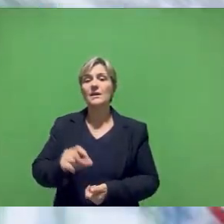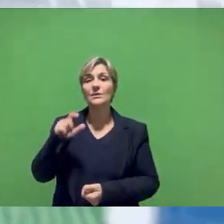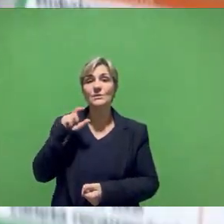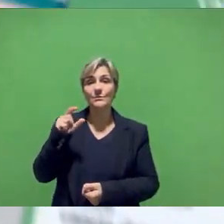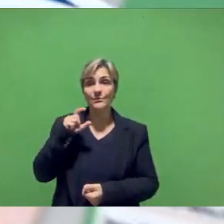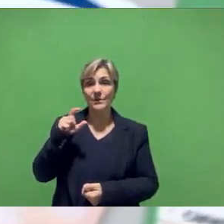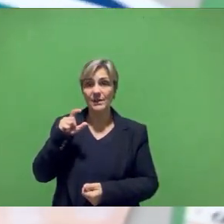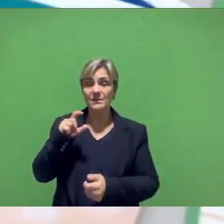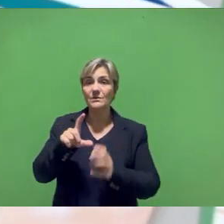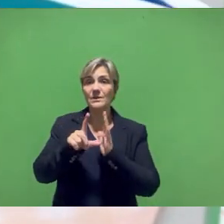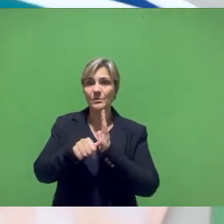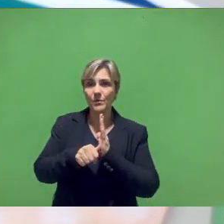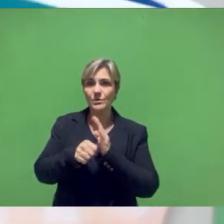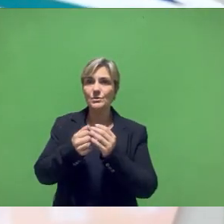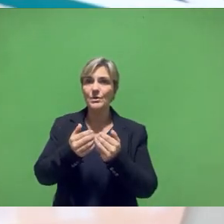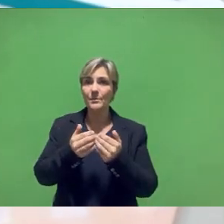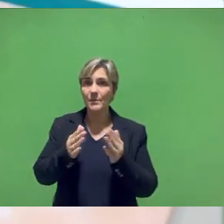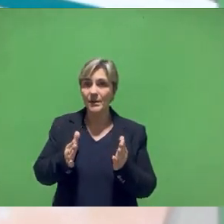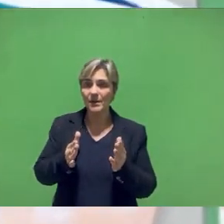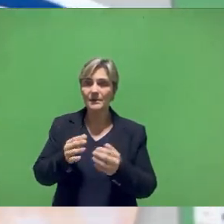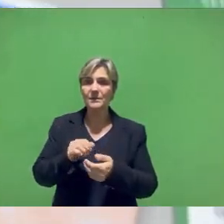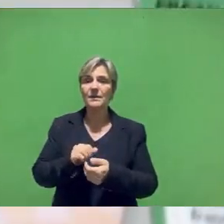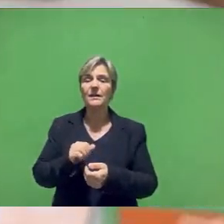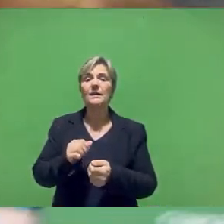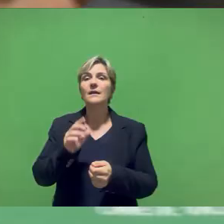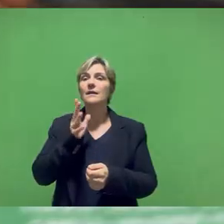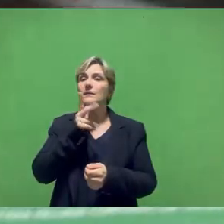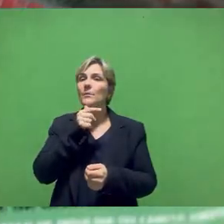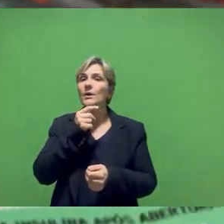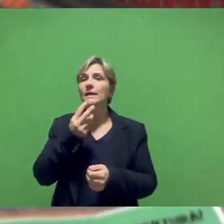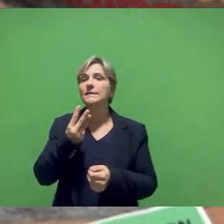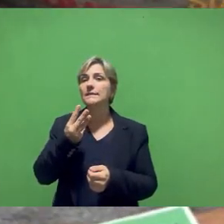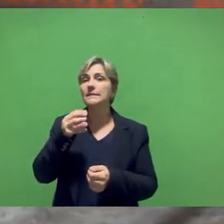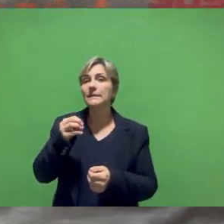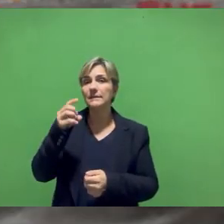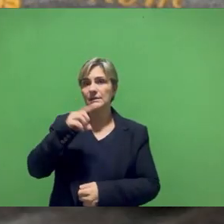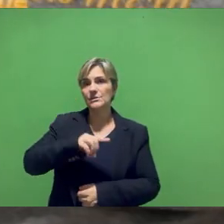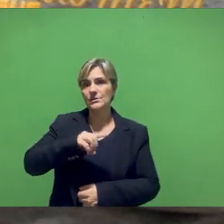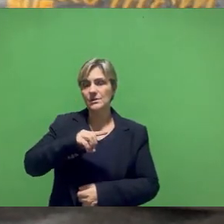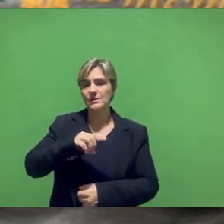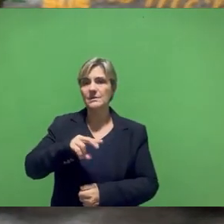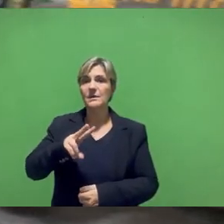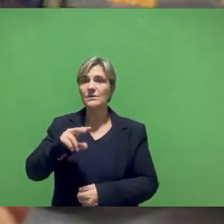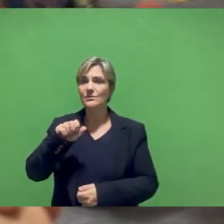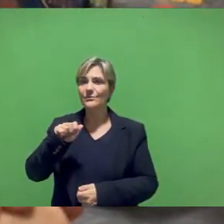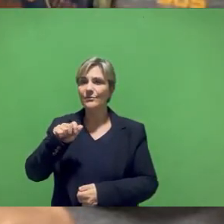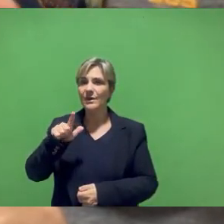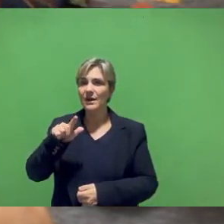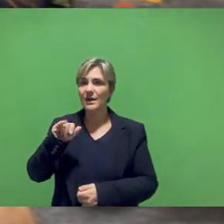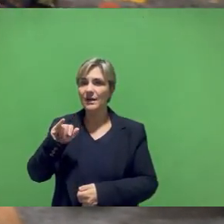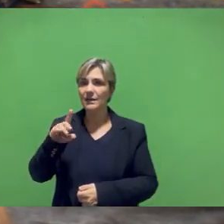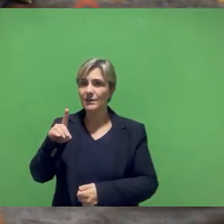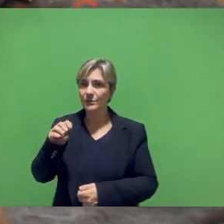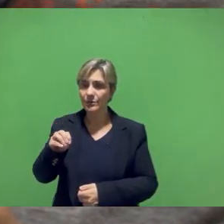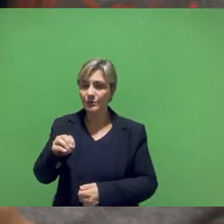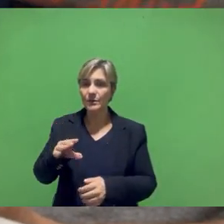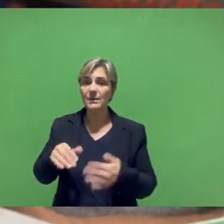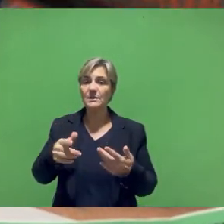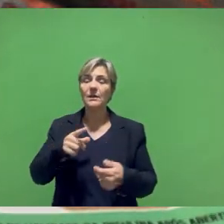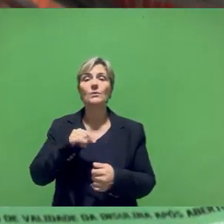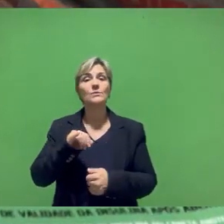frasco, depois de aberta, elas duram 30 dias, tá? Em torno de 30 dias. Então, se